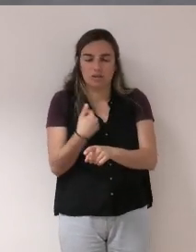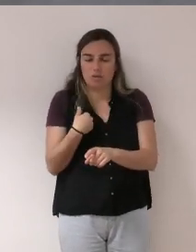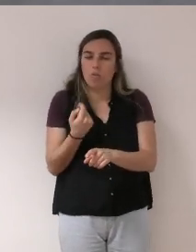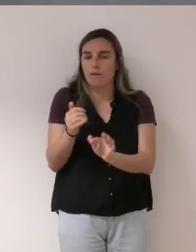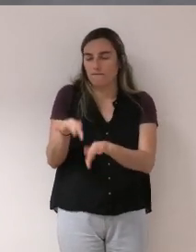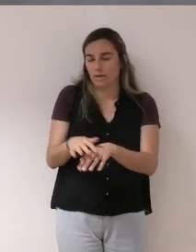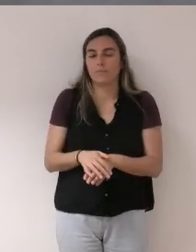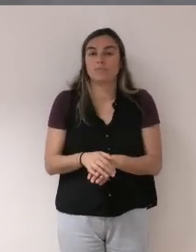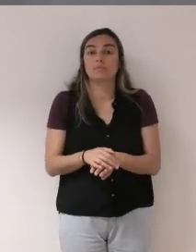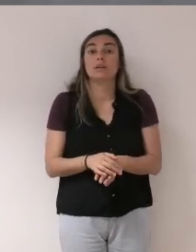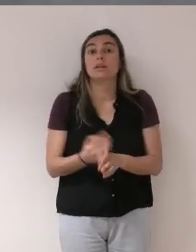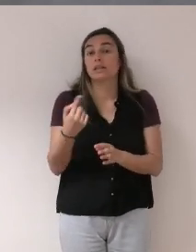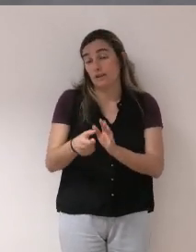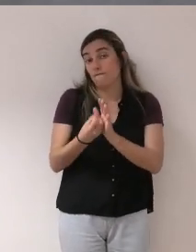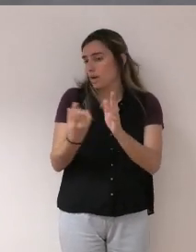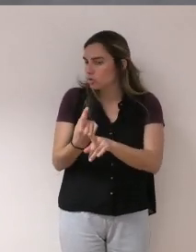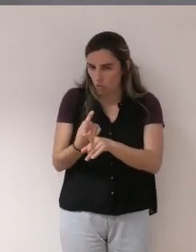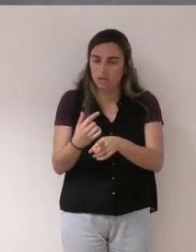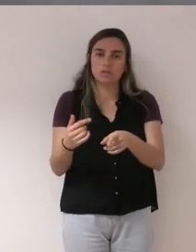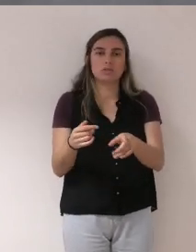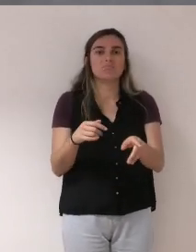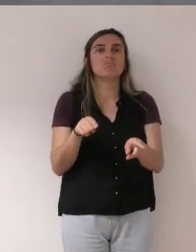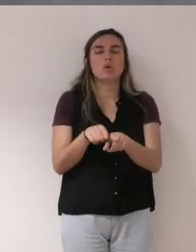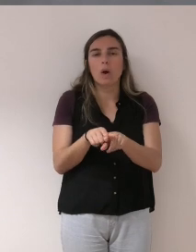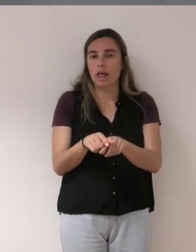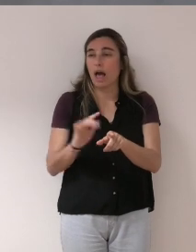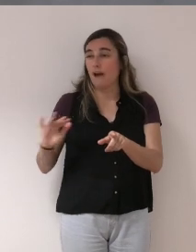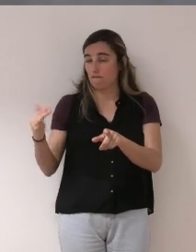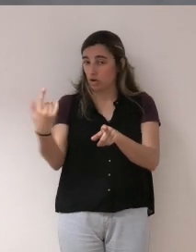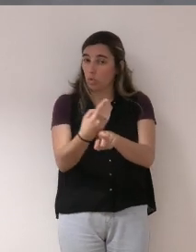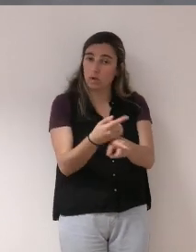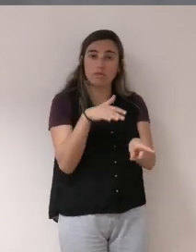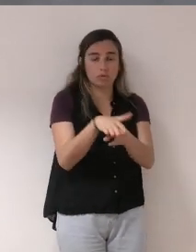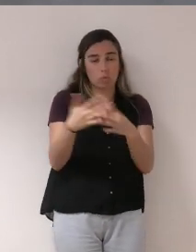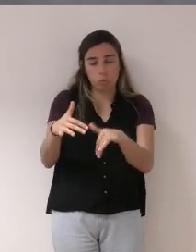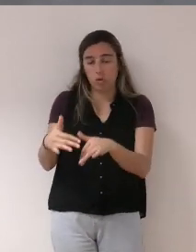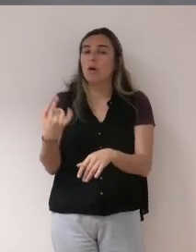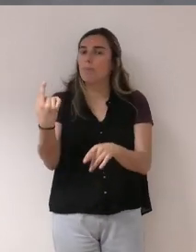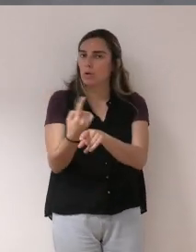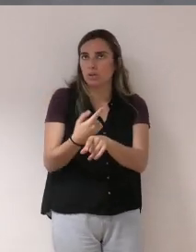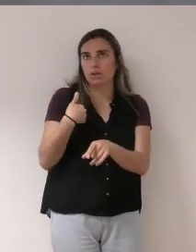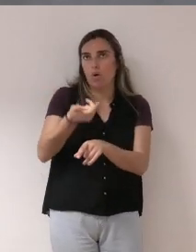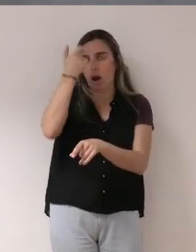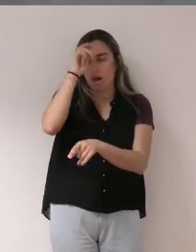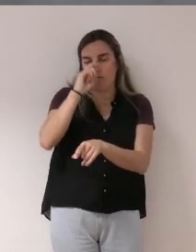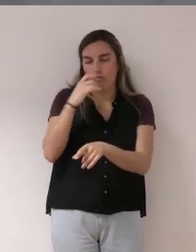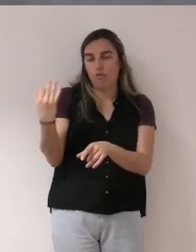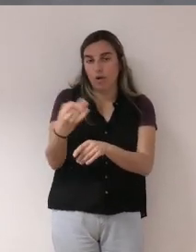há muitos fatores de recursivos no seu trabalho. Estava-me a ocorrer um que é